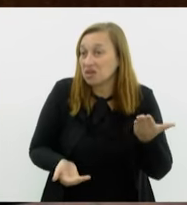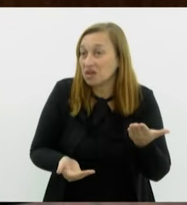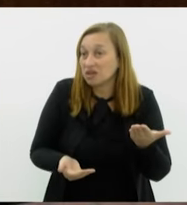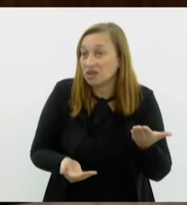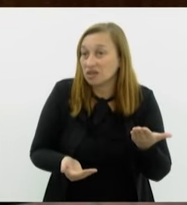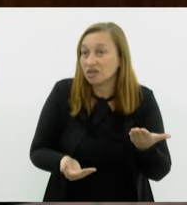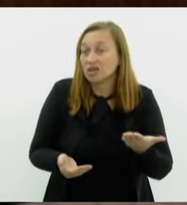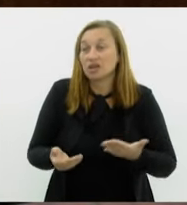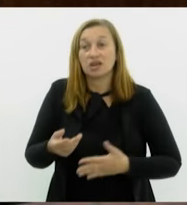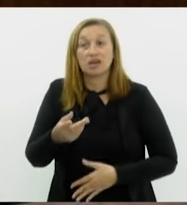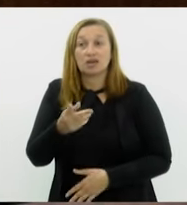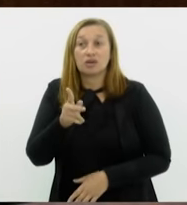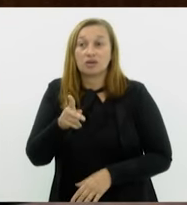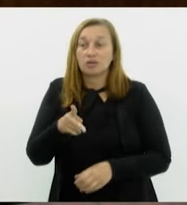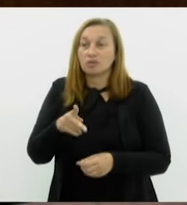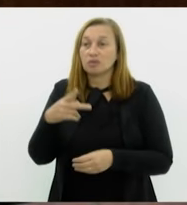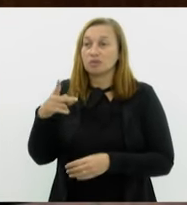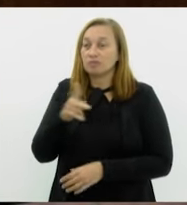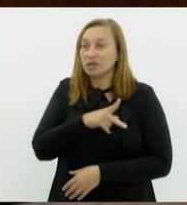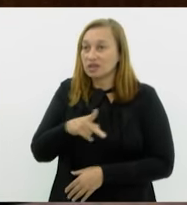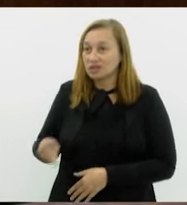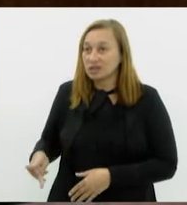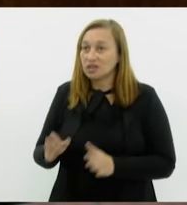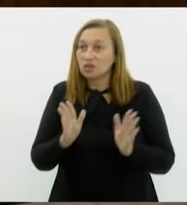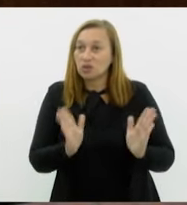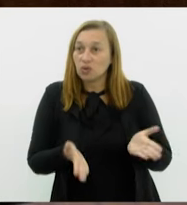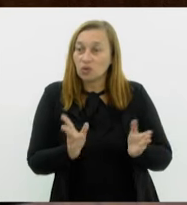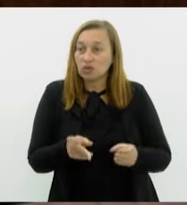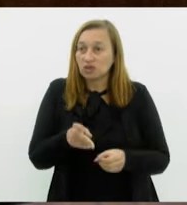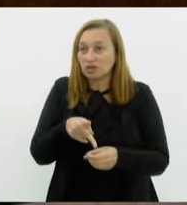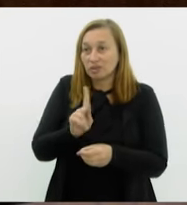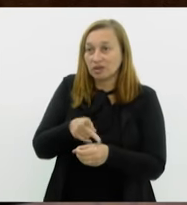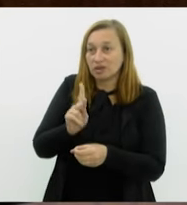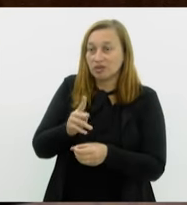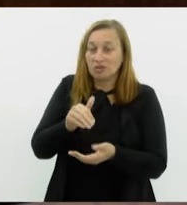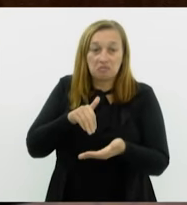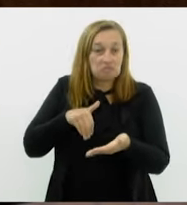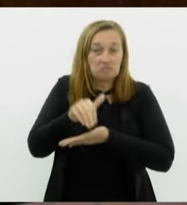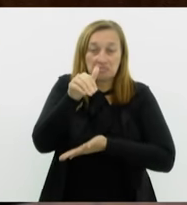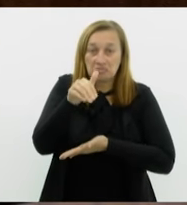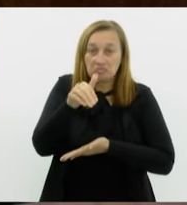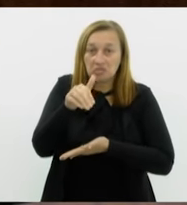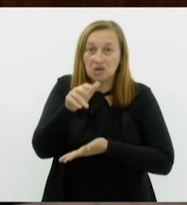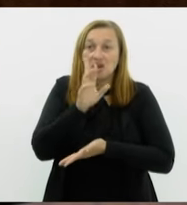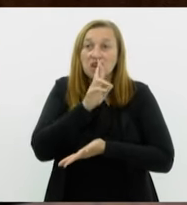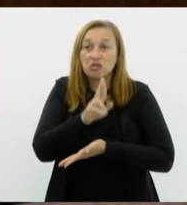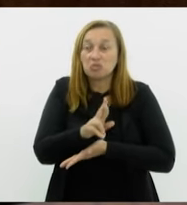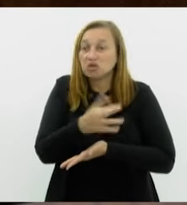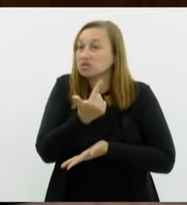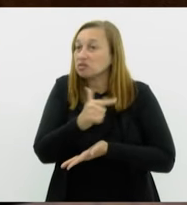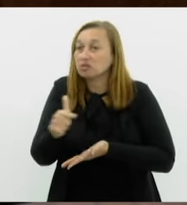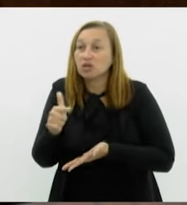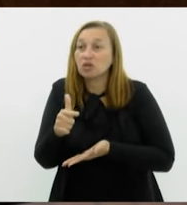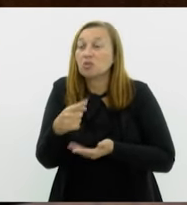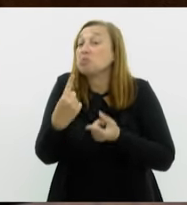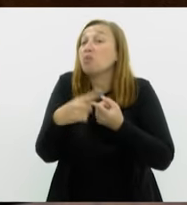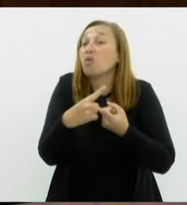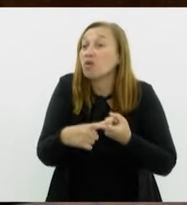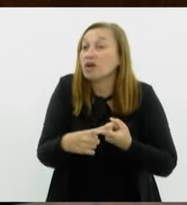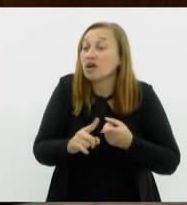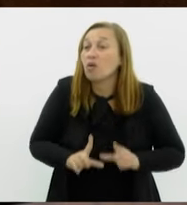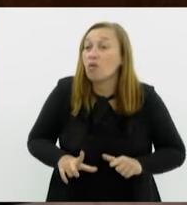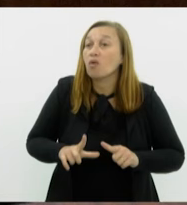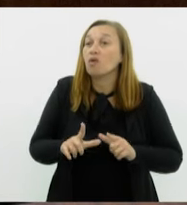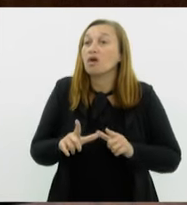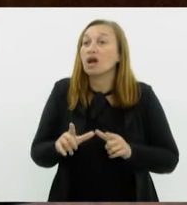O presidente da Petrobras hoje foi demitido de forma inadvertida. As ações da